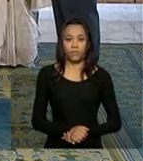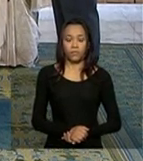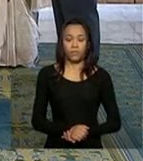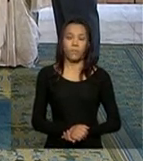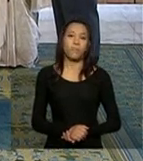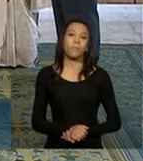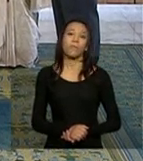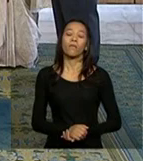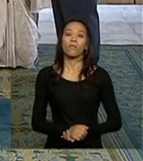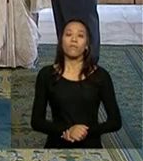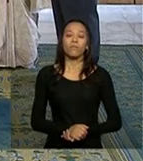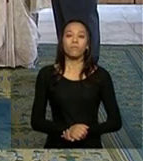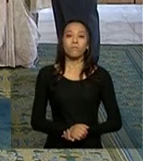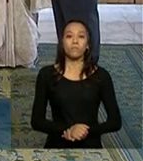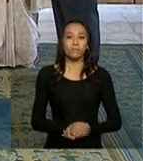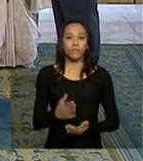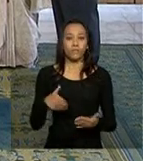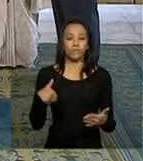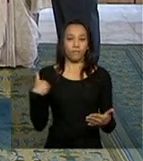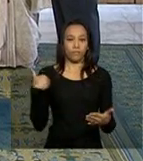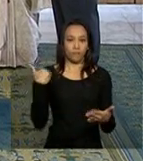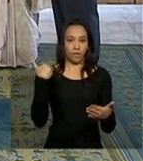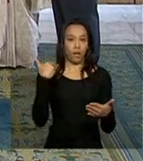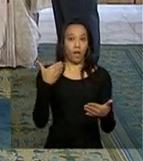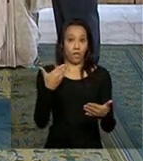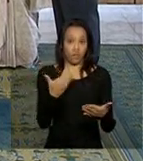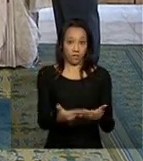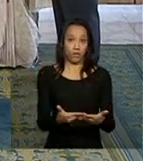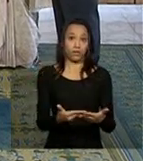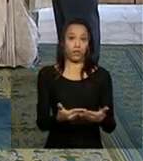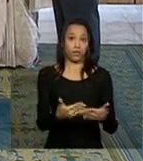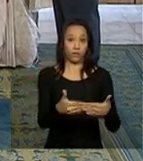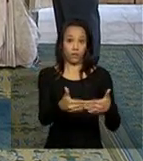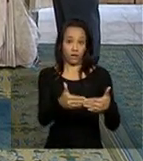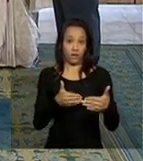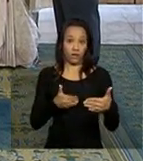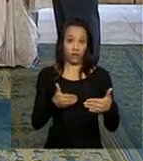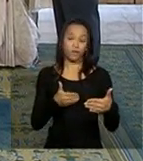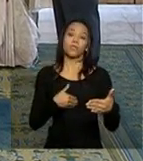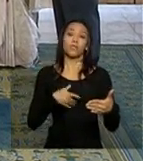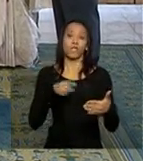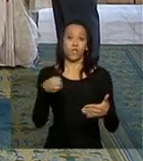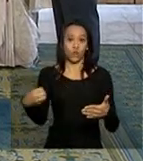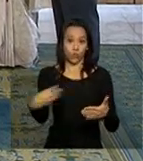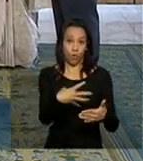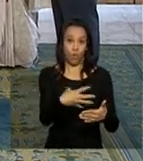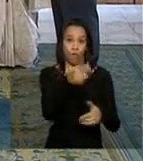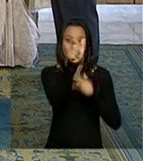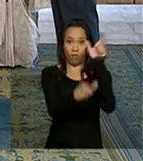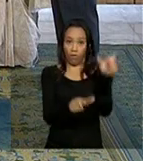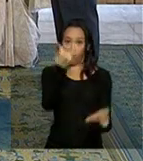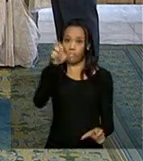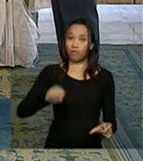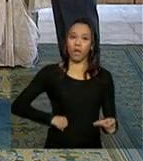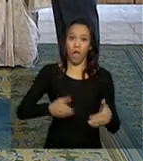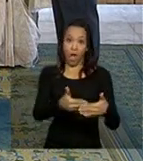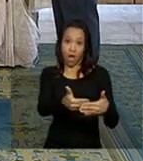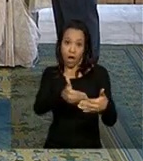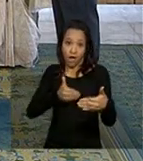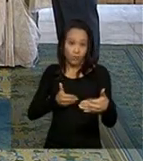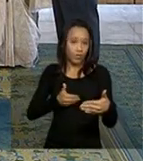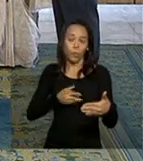Até que seja apresentado a presidenta Dilma Rousseff, esses novos embaixadores não são